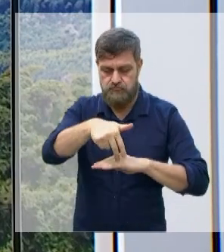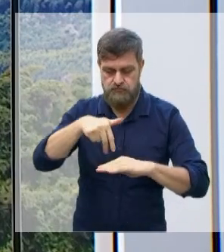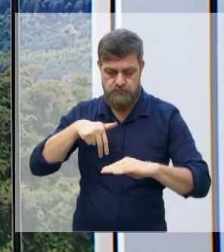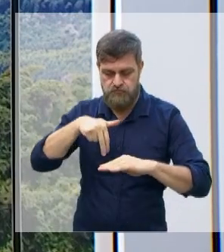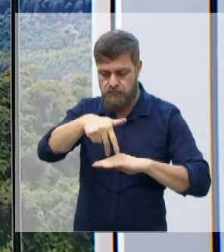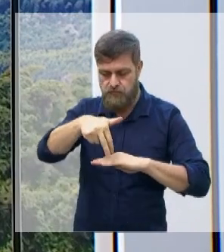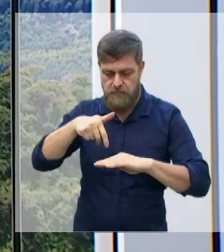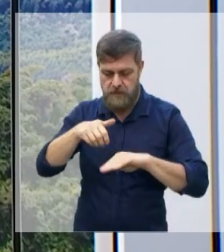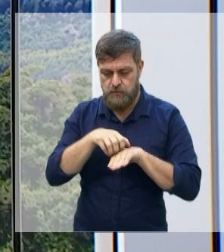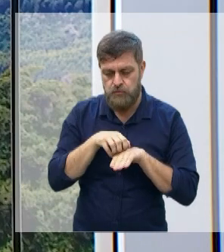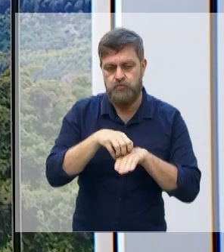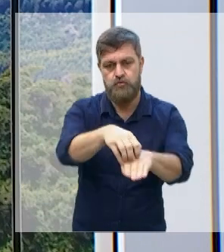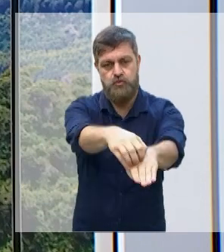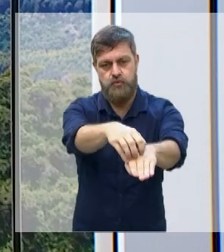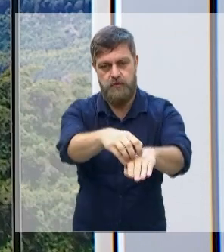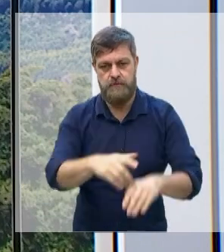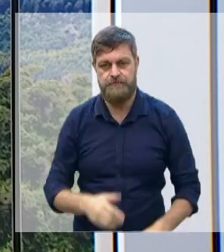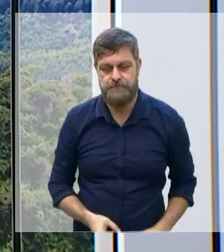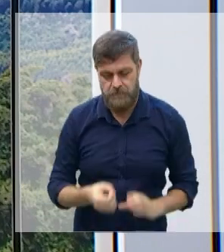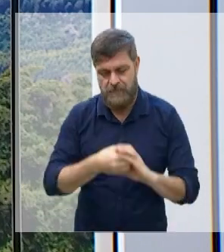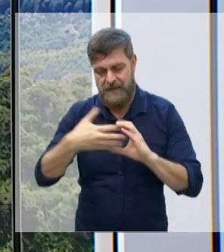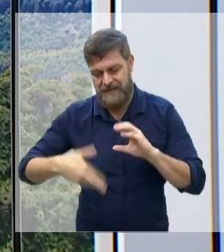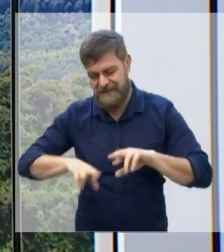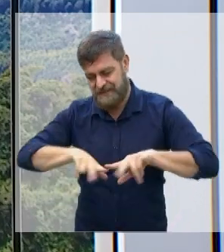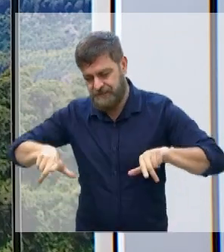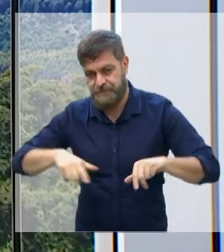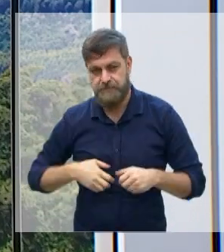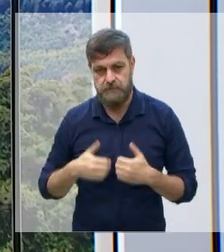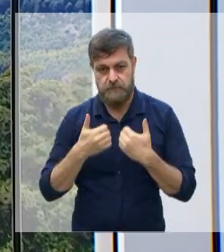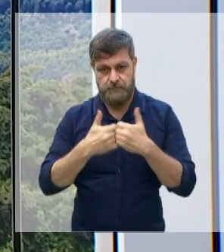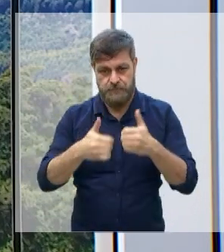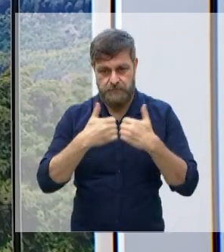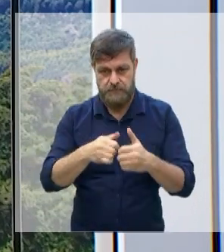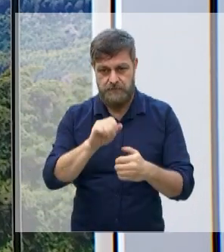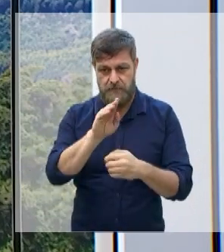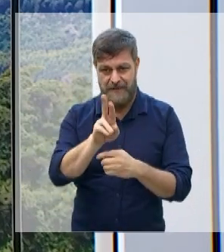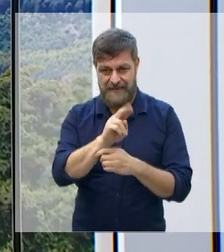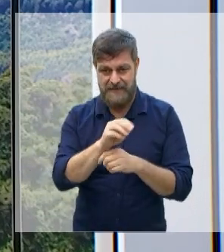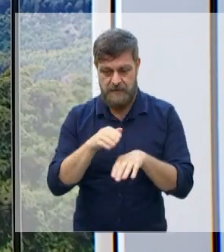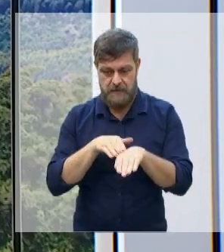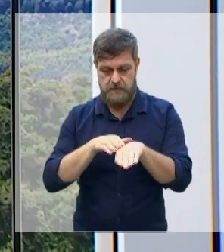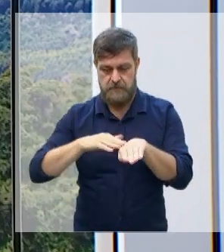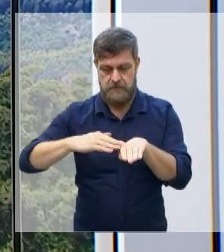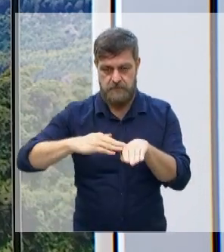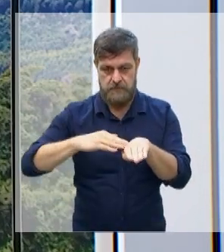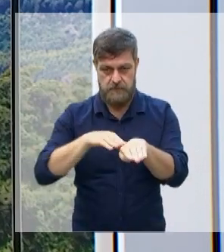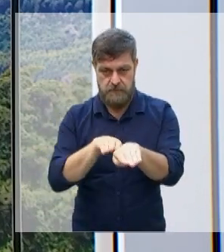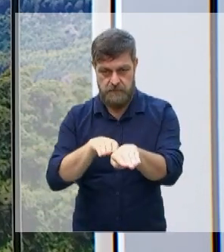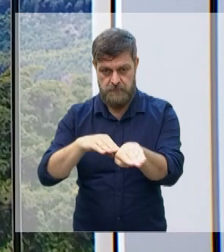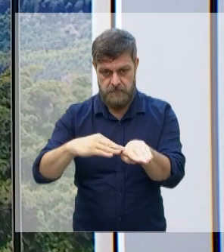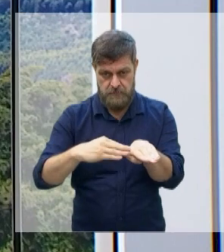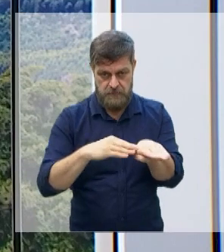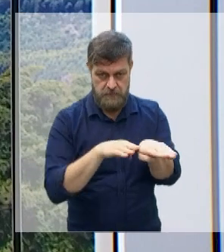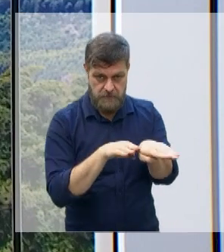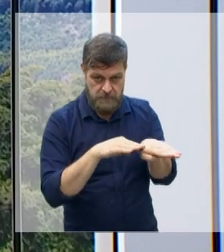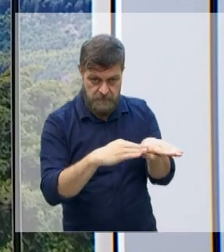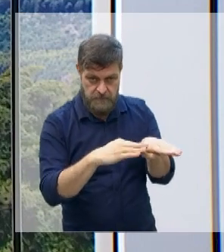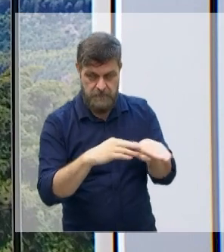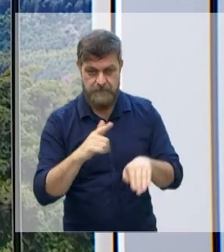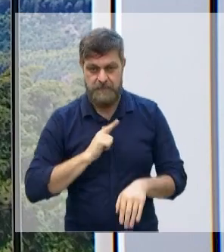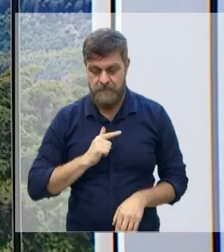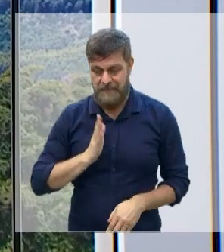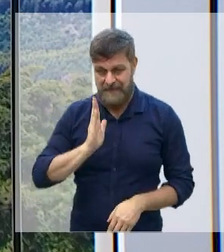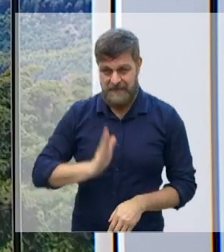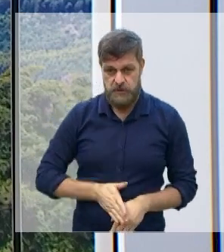embarque e desembarque outra característica dos ônibus brts eram ônibus todos articulados nós vamos colocar no nosso sistema e vai